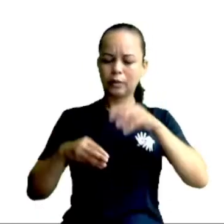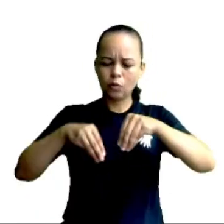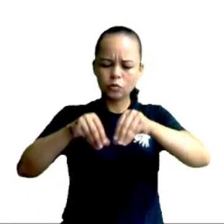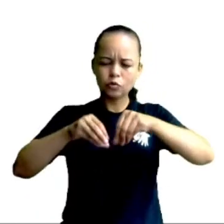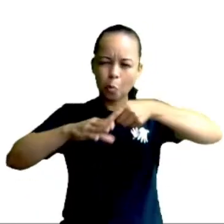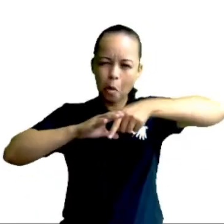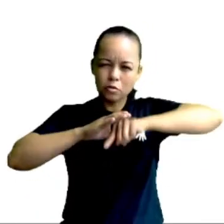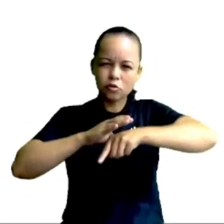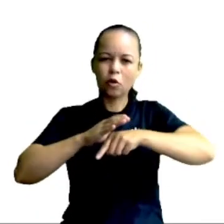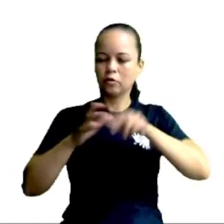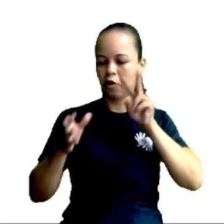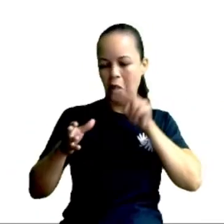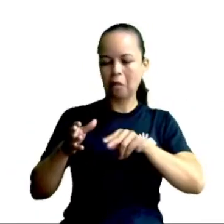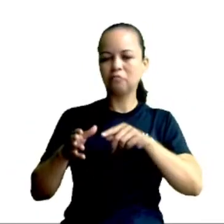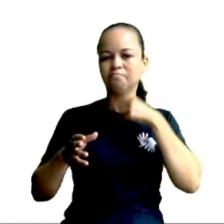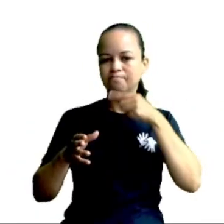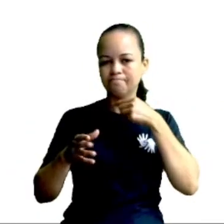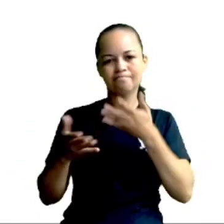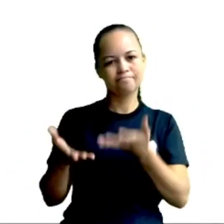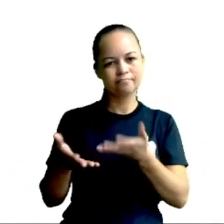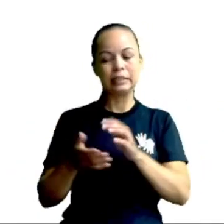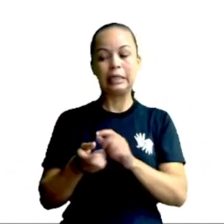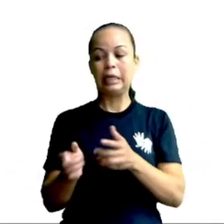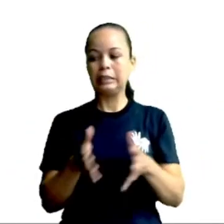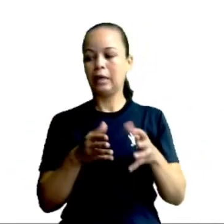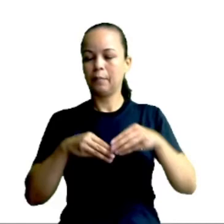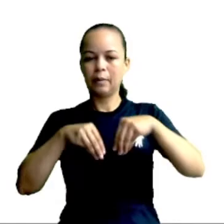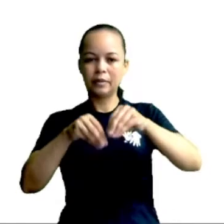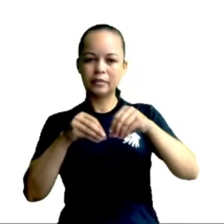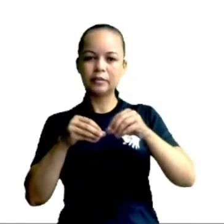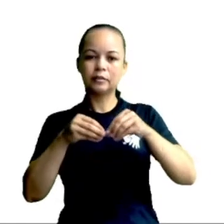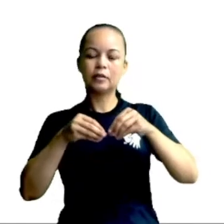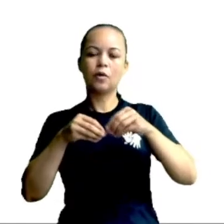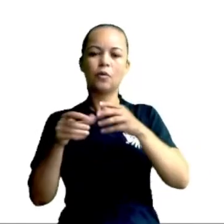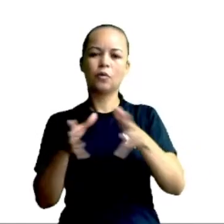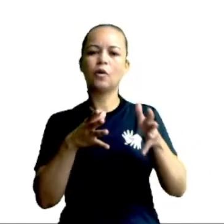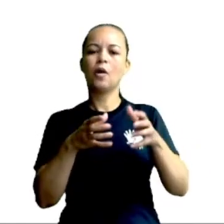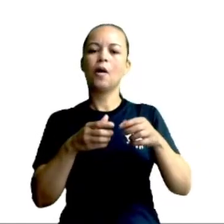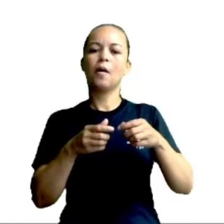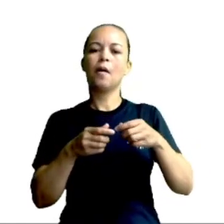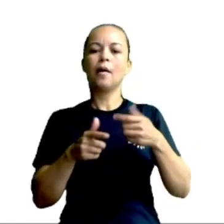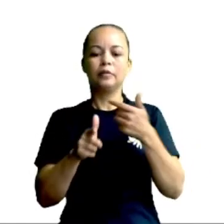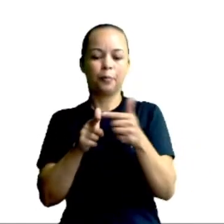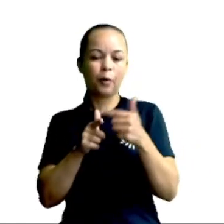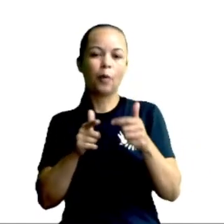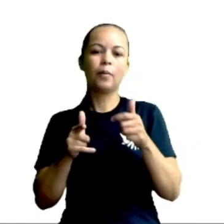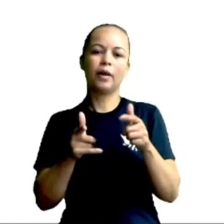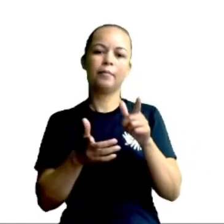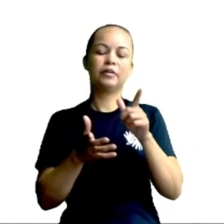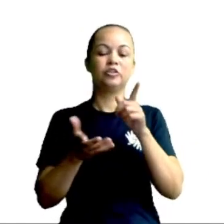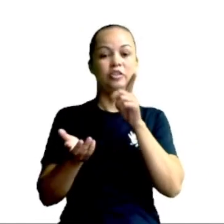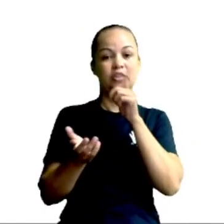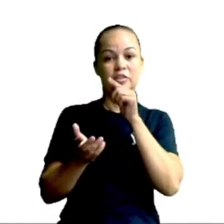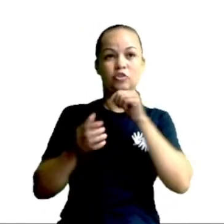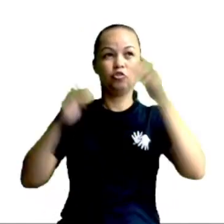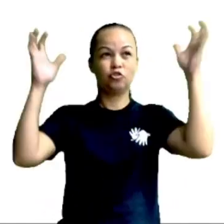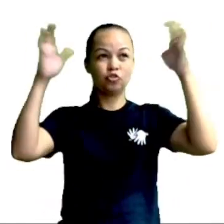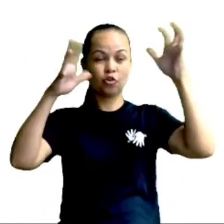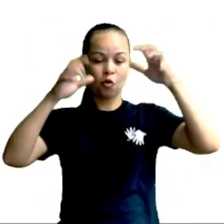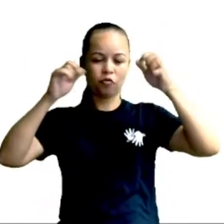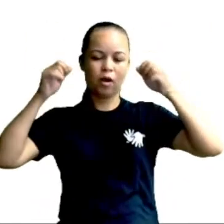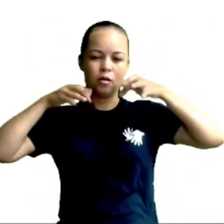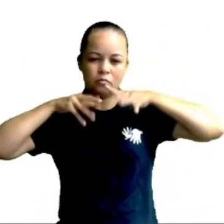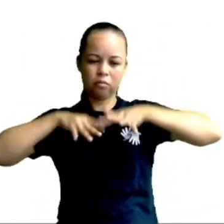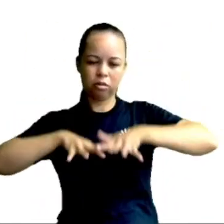ver. A impermeabilização do solo também provoca enxurradas nas encostas, em chuvas